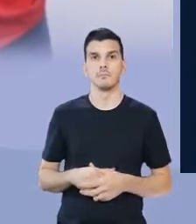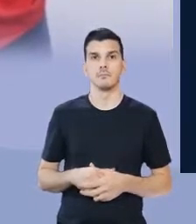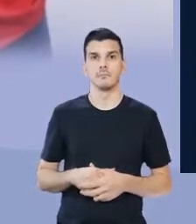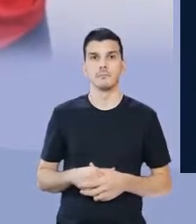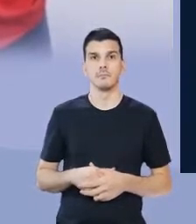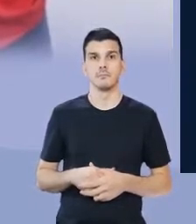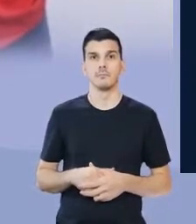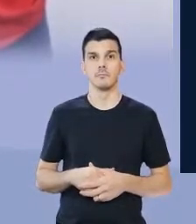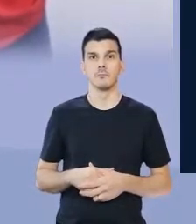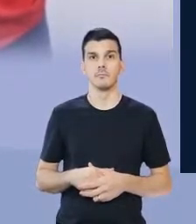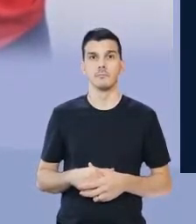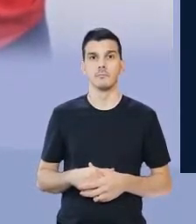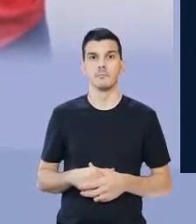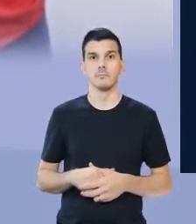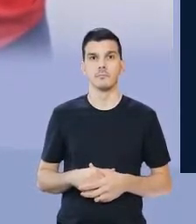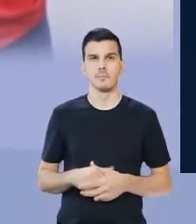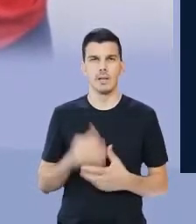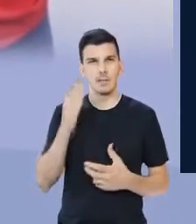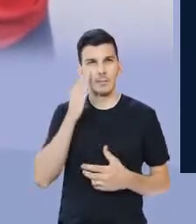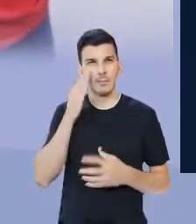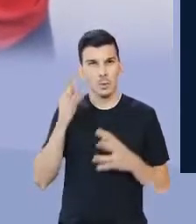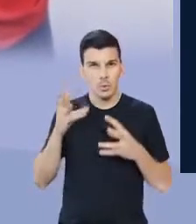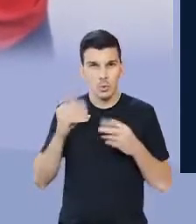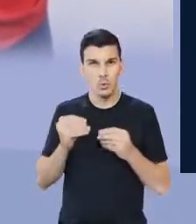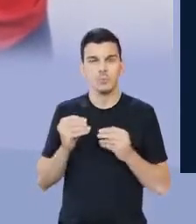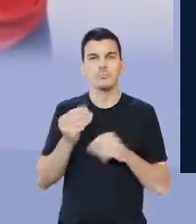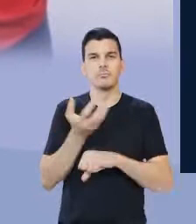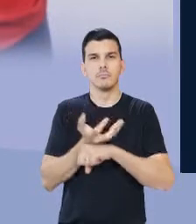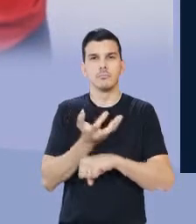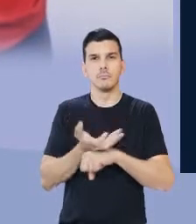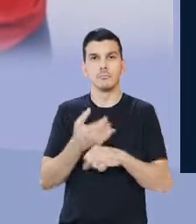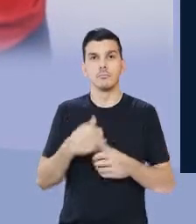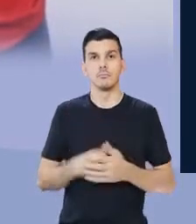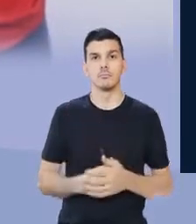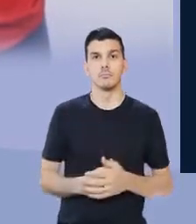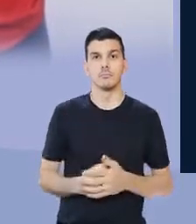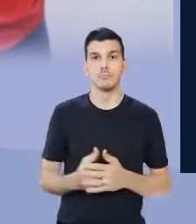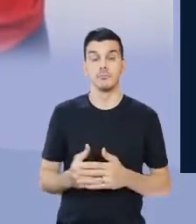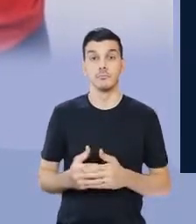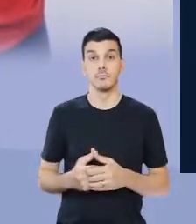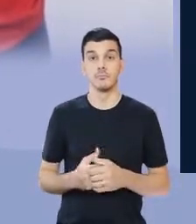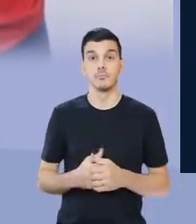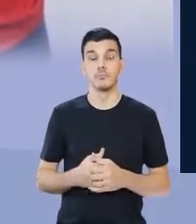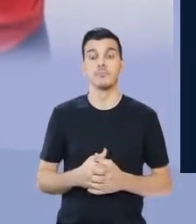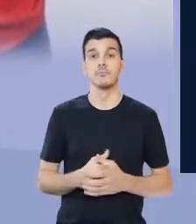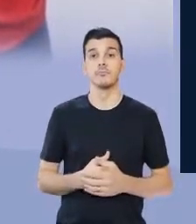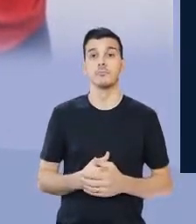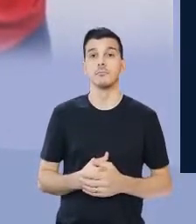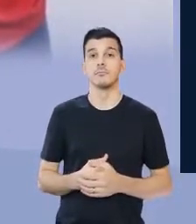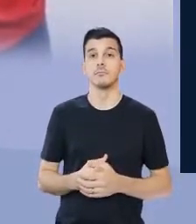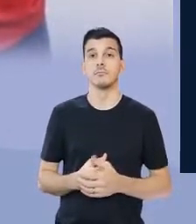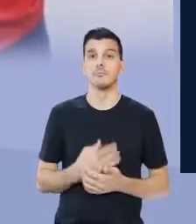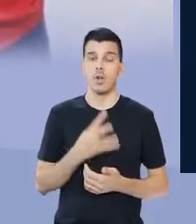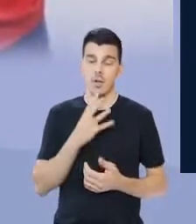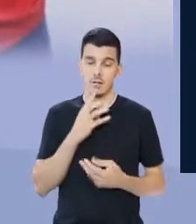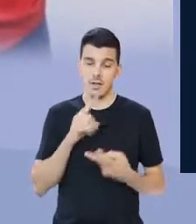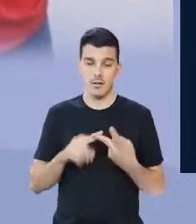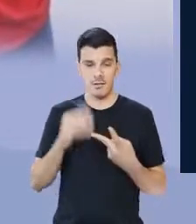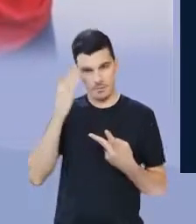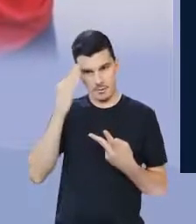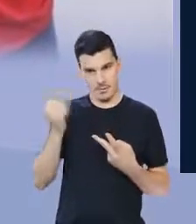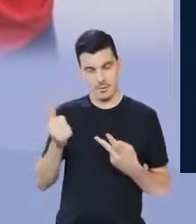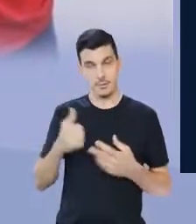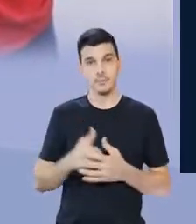knew everything about the subject. Ele sabia tudo sobre a matéria. Knew é o passado do know, conhecer, saber.